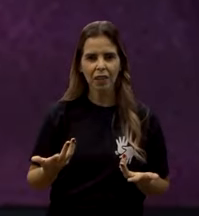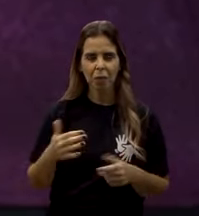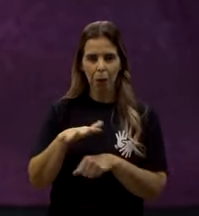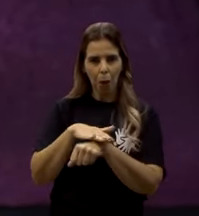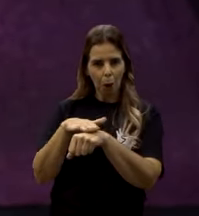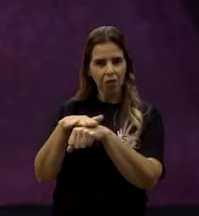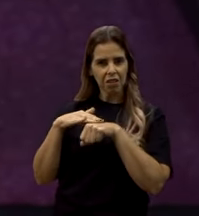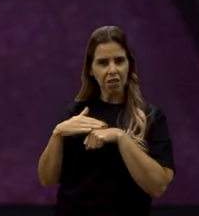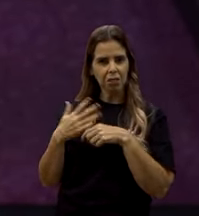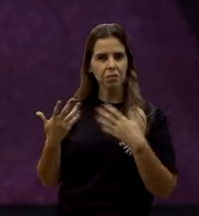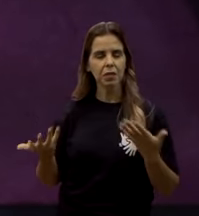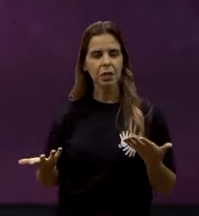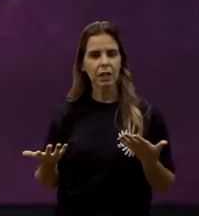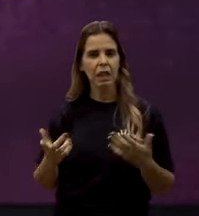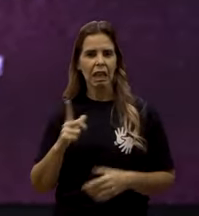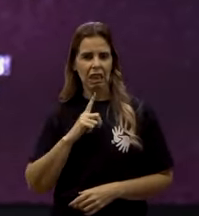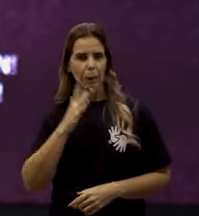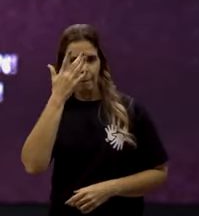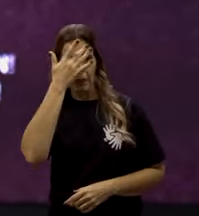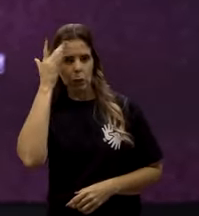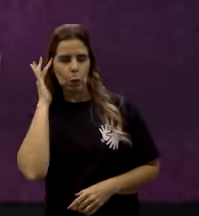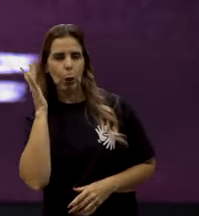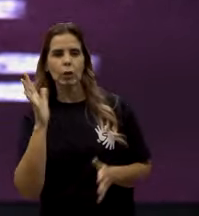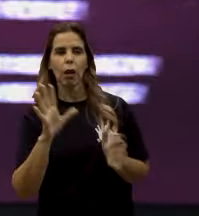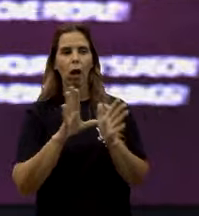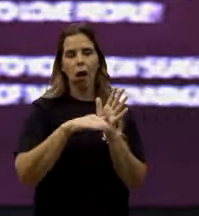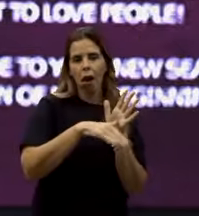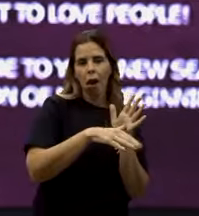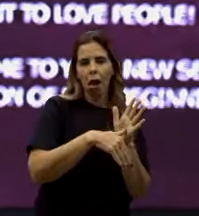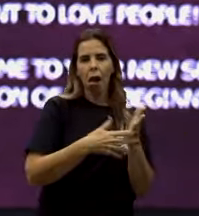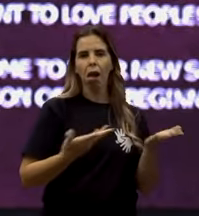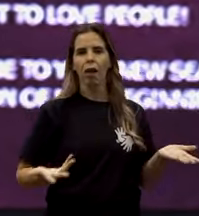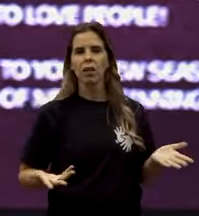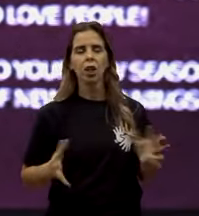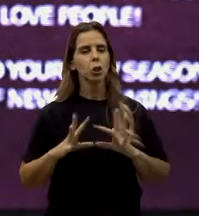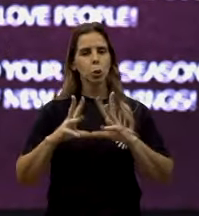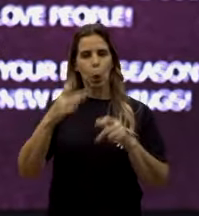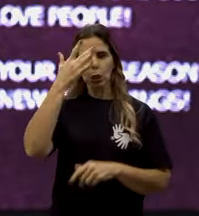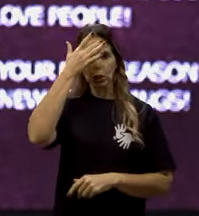tem gente que tá me roubando Você acha que tem gente que fala mal de mim você acha que todo mundo é